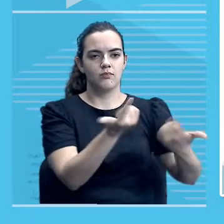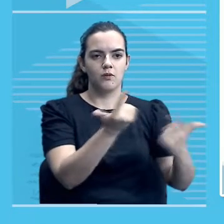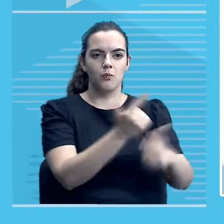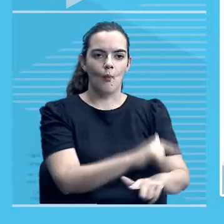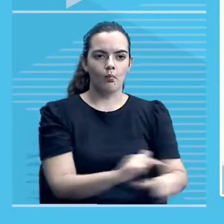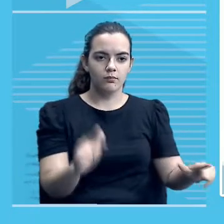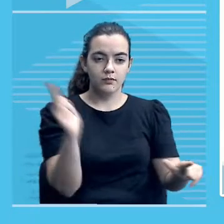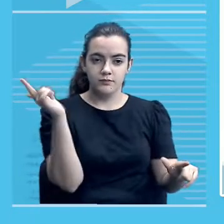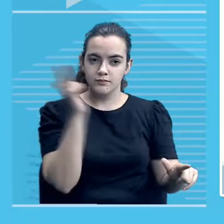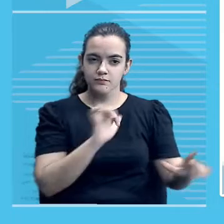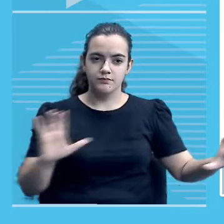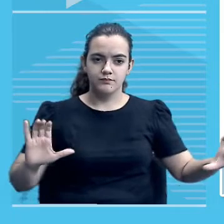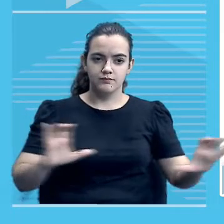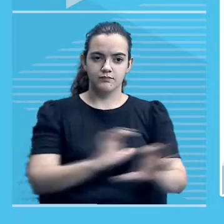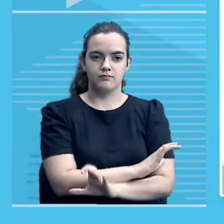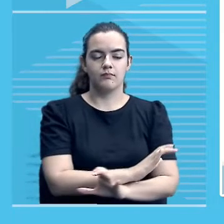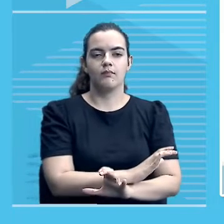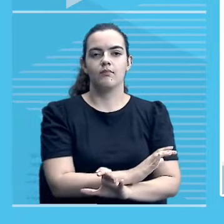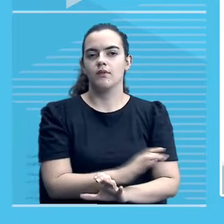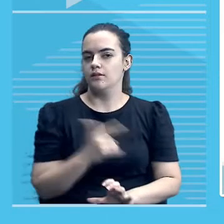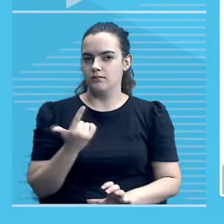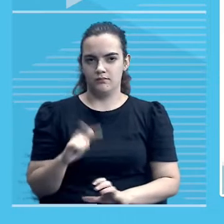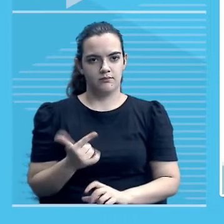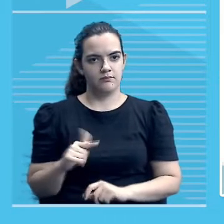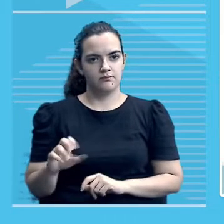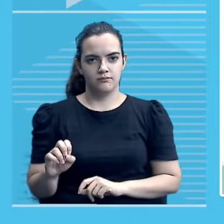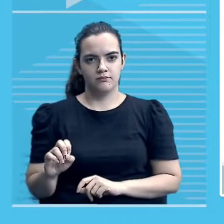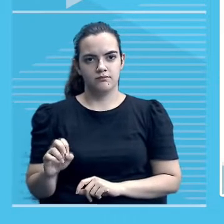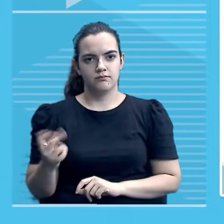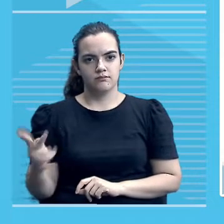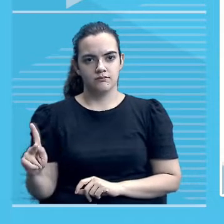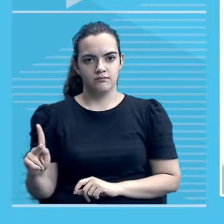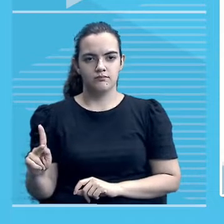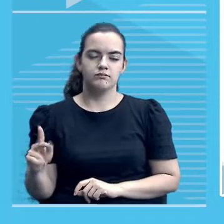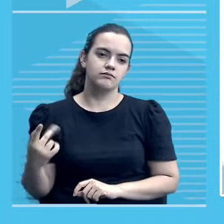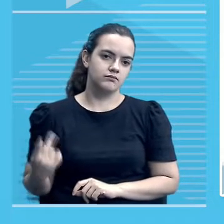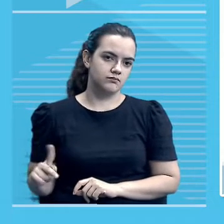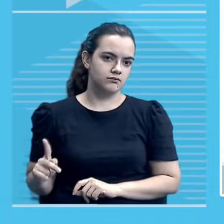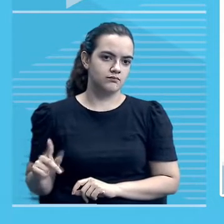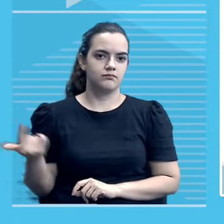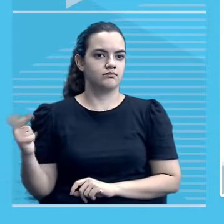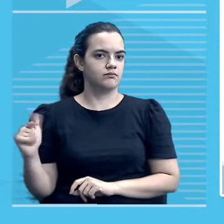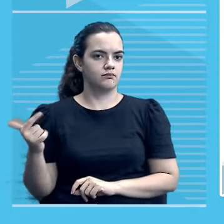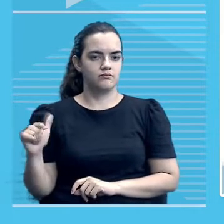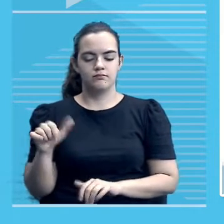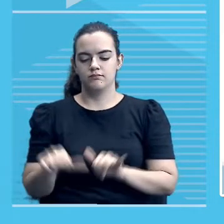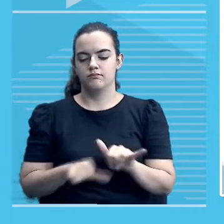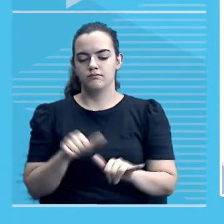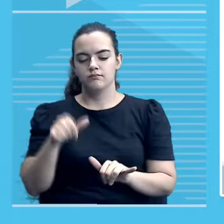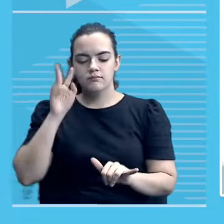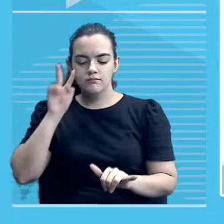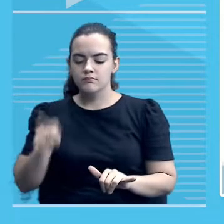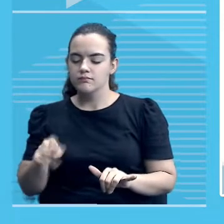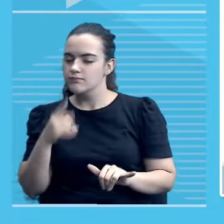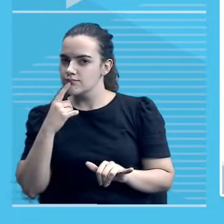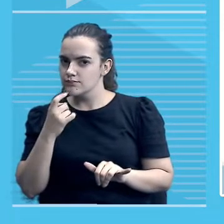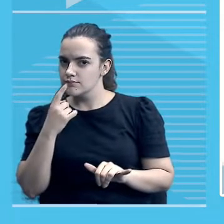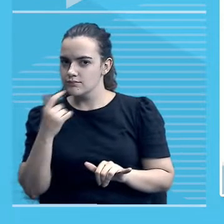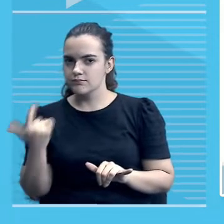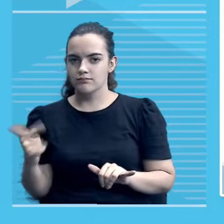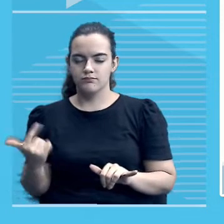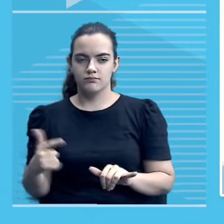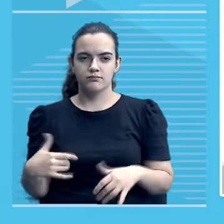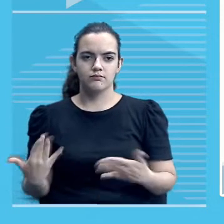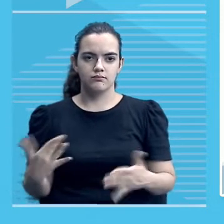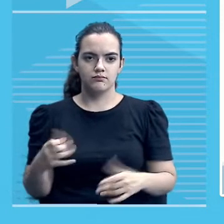Vamos já mostrar para vocês. Tá? Mas todo sal normal, ele apresenta, tá, a prioridade de que tanto